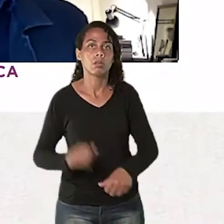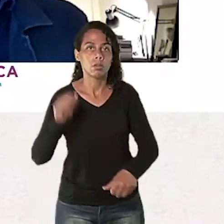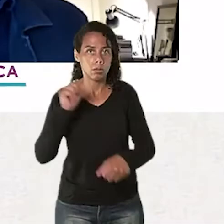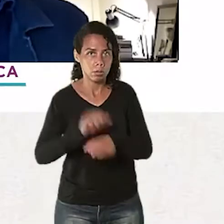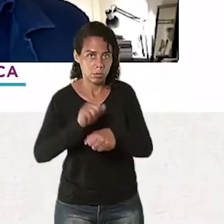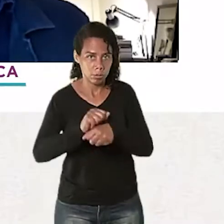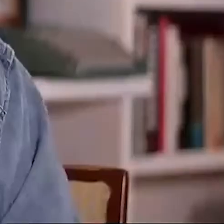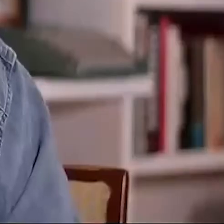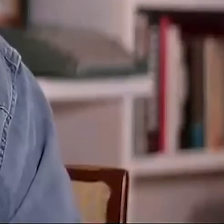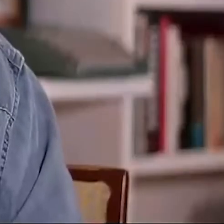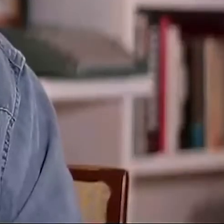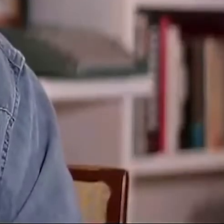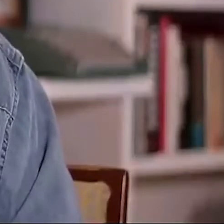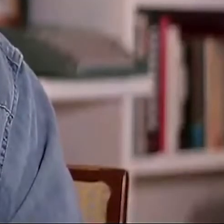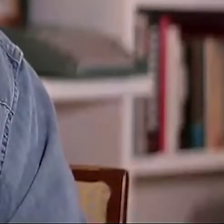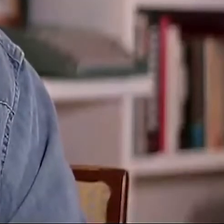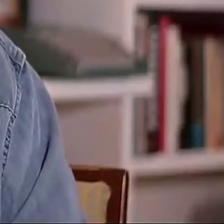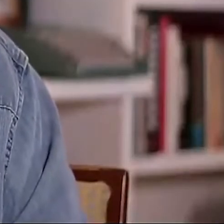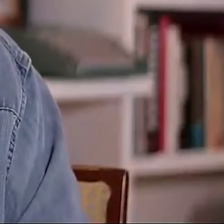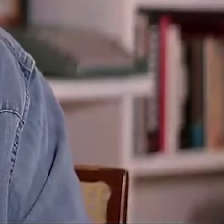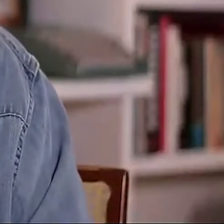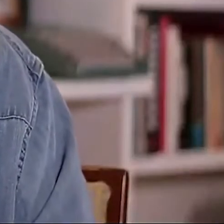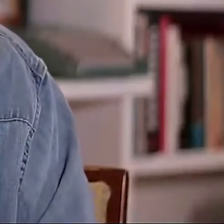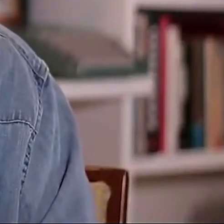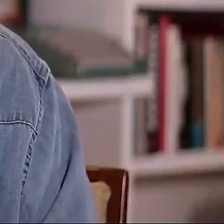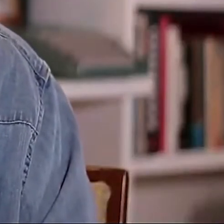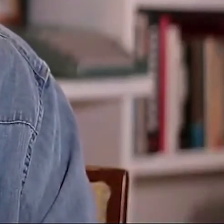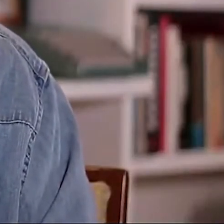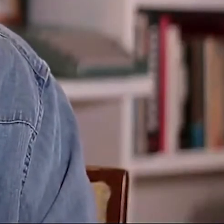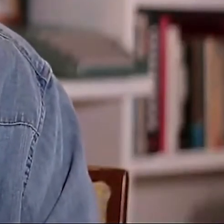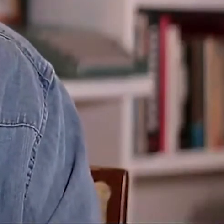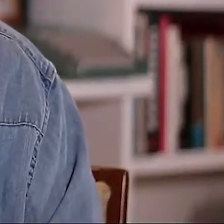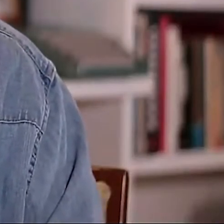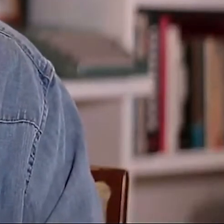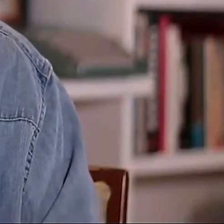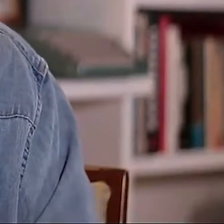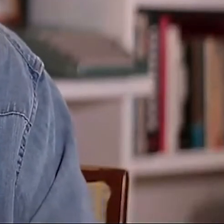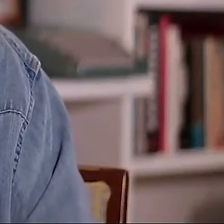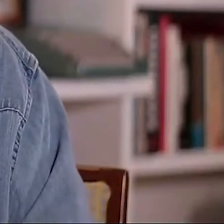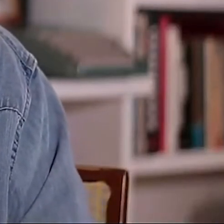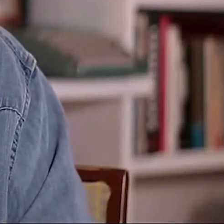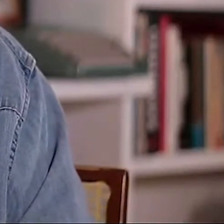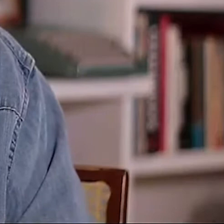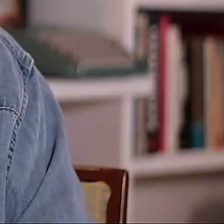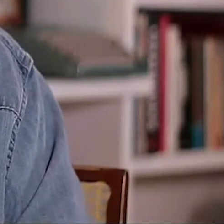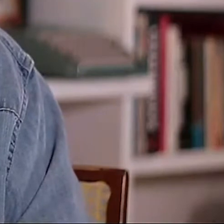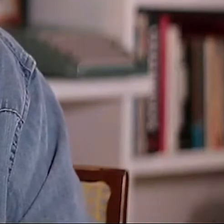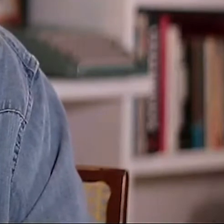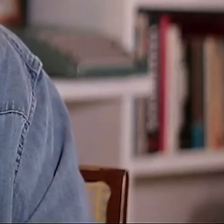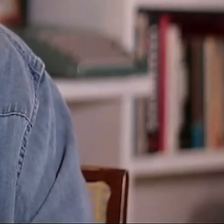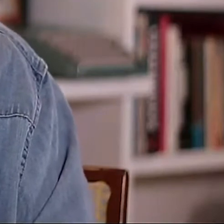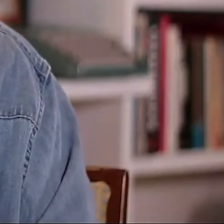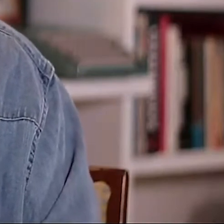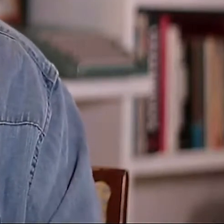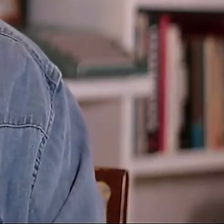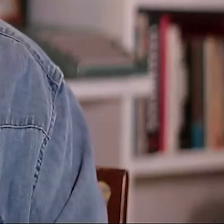que estão no chat aqui nos assistindo, ao Celso Adolfo, Mara Arruda, Moisés Espírito